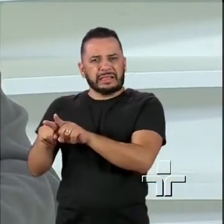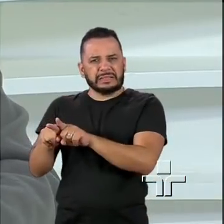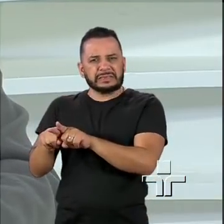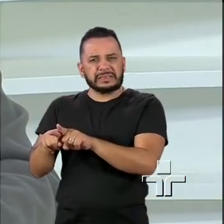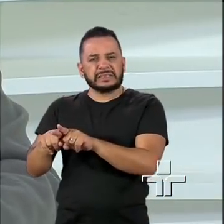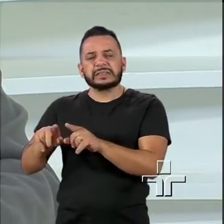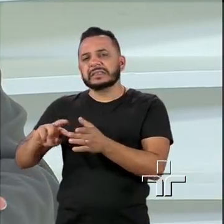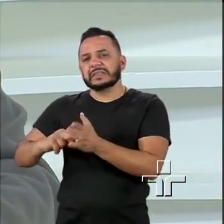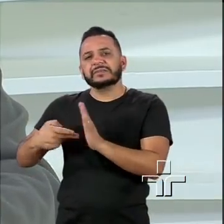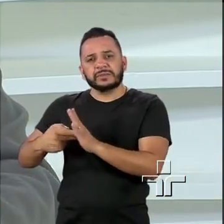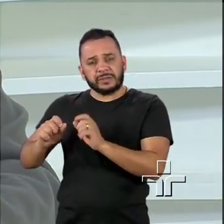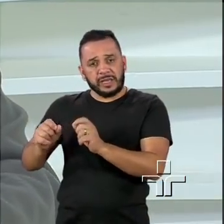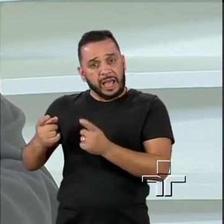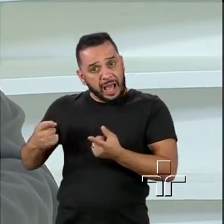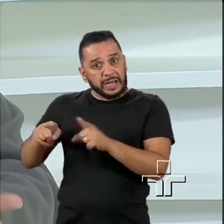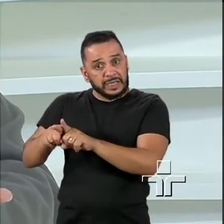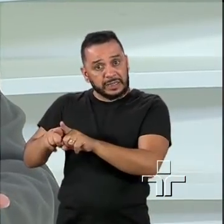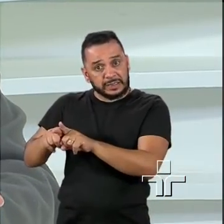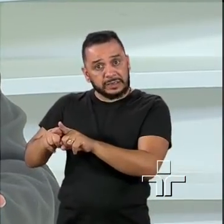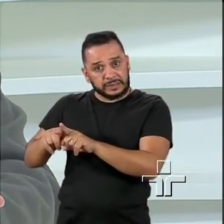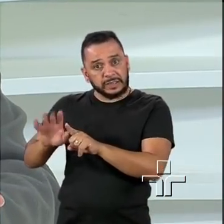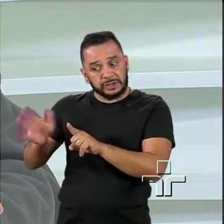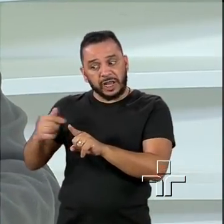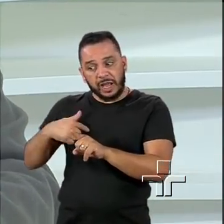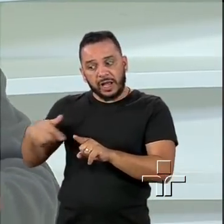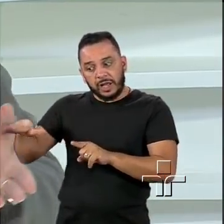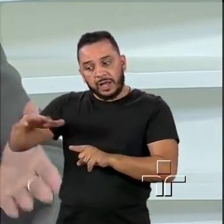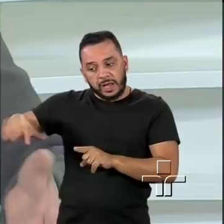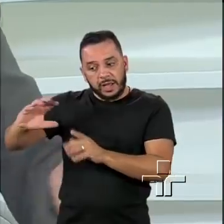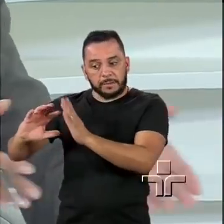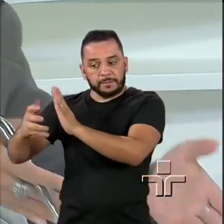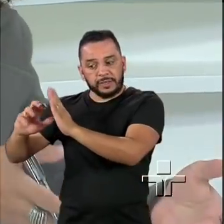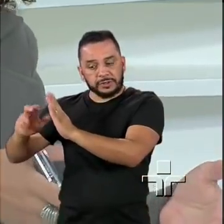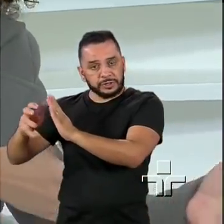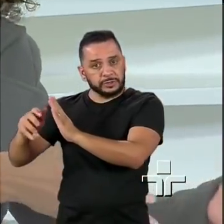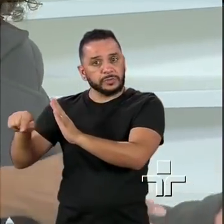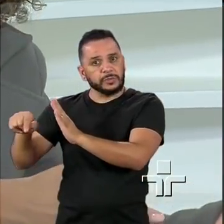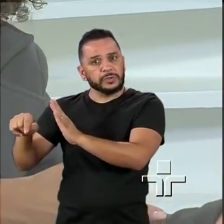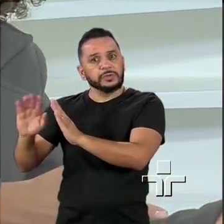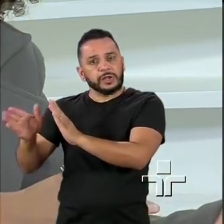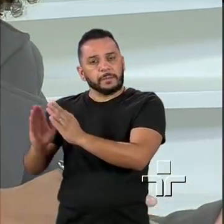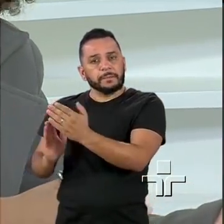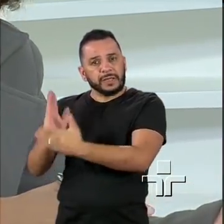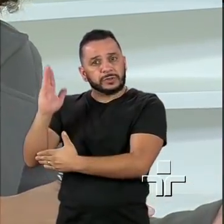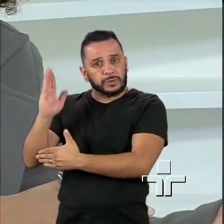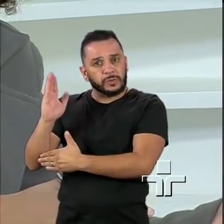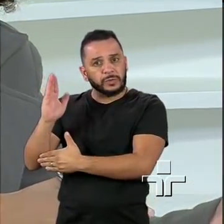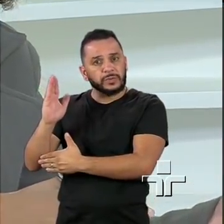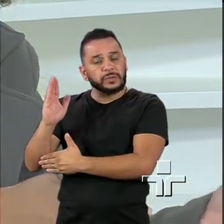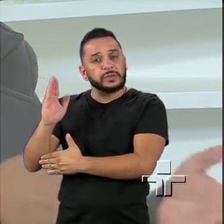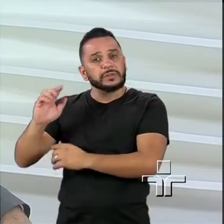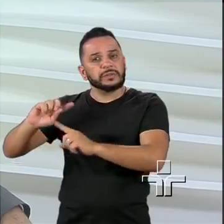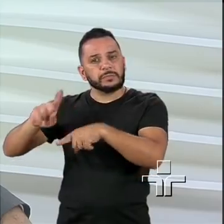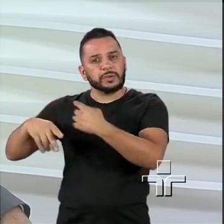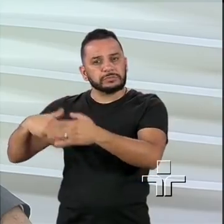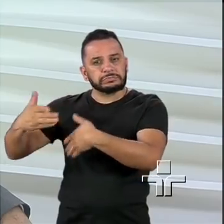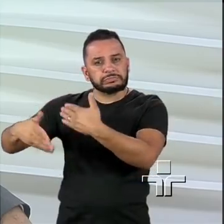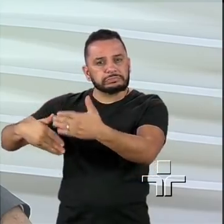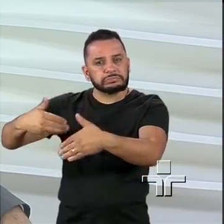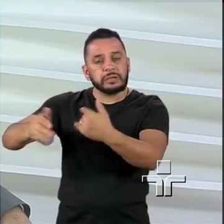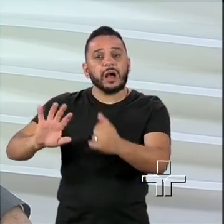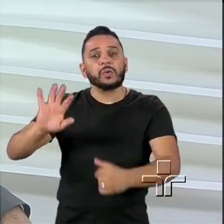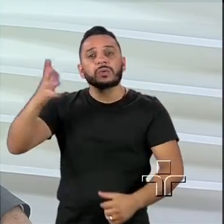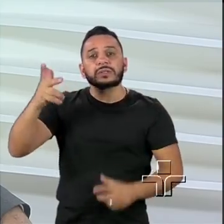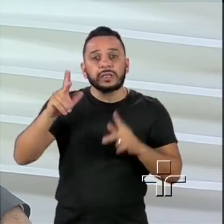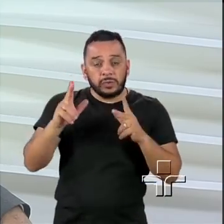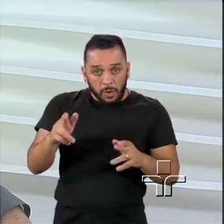eventuais governos eleitos pelo Partido dos Trabalhadores na mesma situação em que ficou a presidenta Dilma, né? Quando